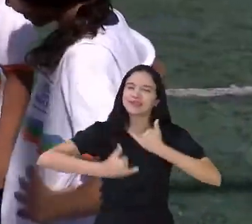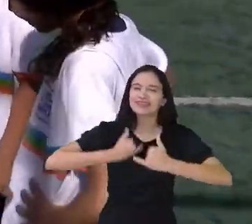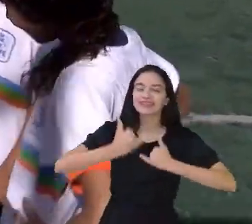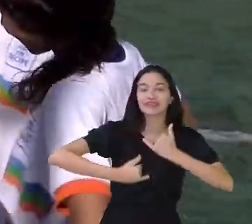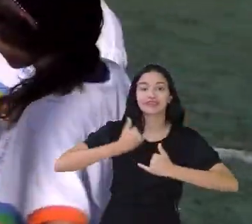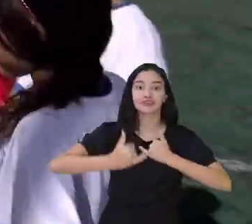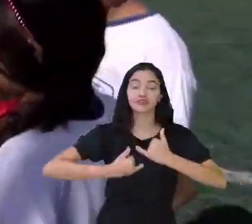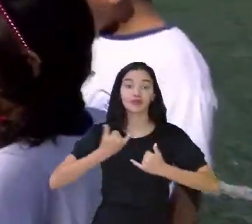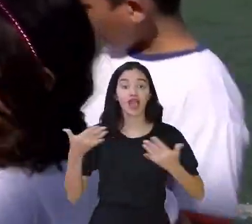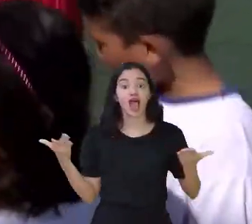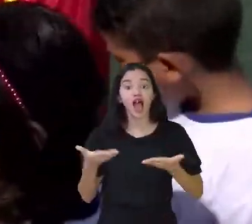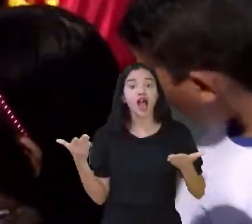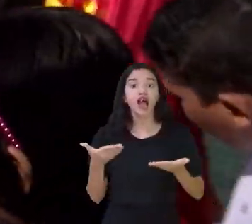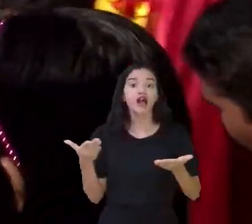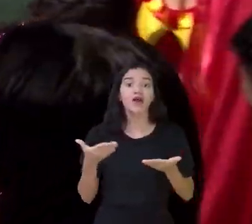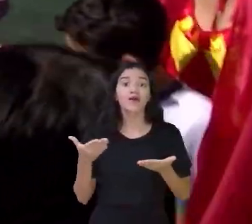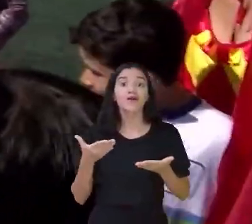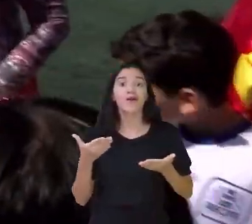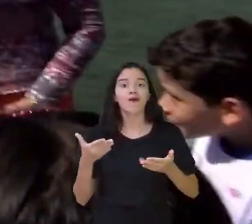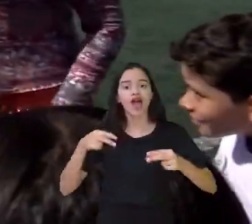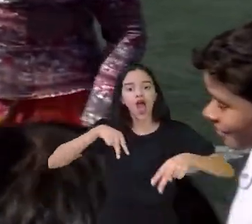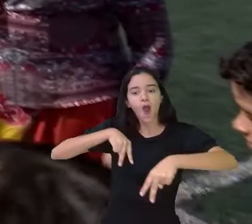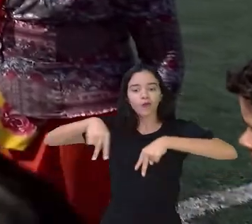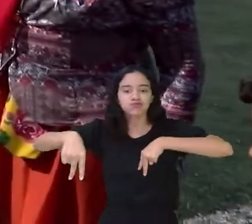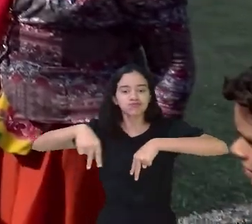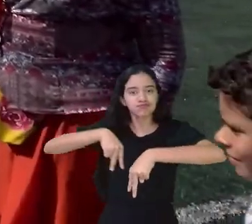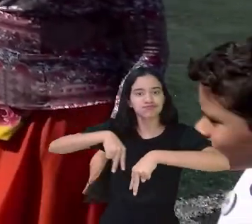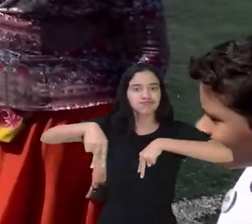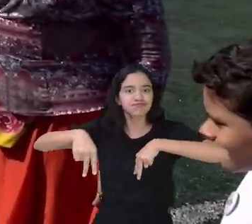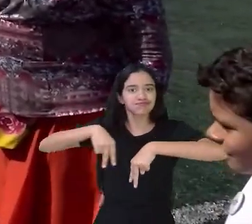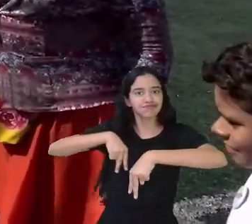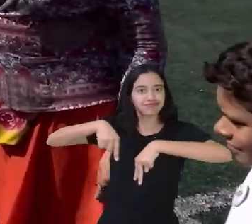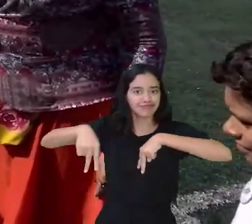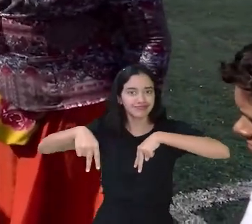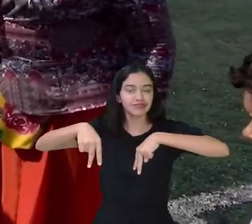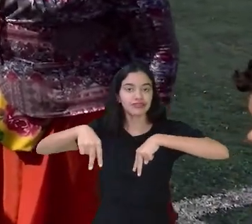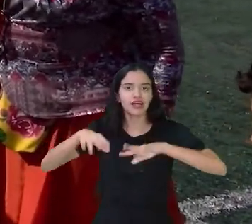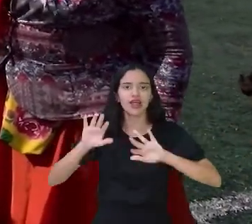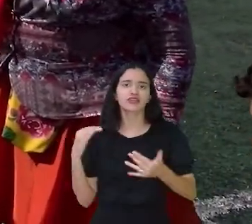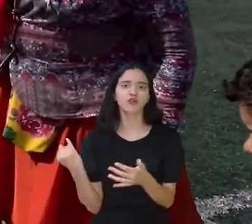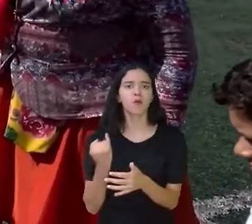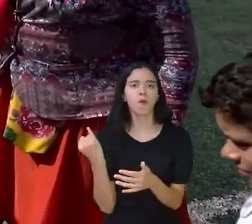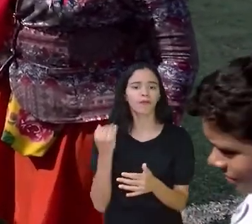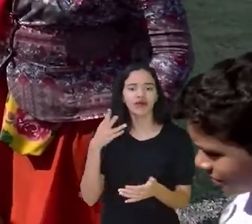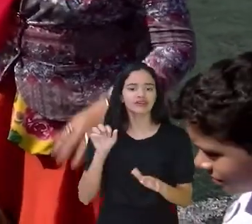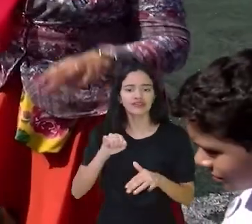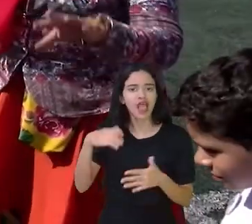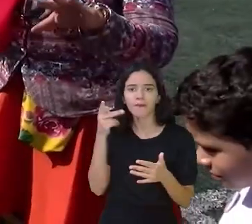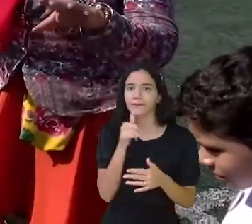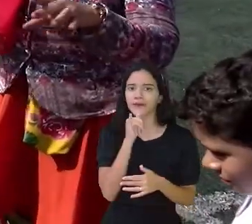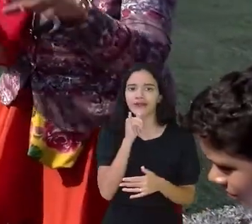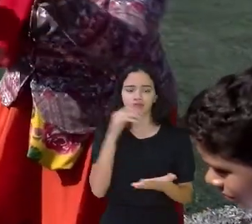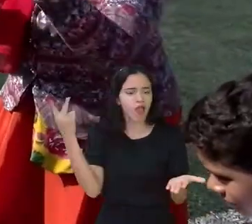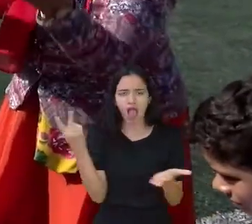O bom é brincar. E agora a gente só falta ensaiar o zigue-zigue-zá, não é? E não importa se errar, né? Não.